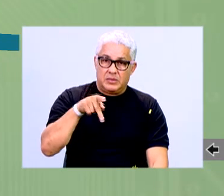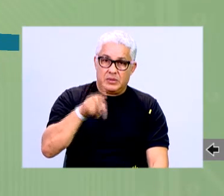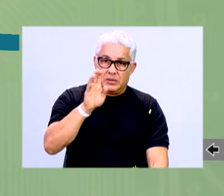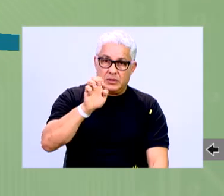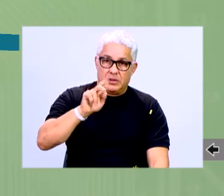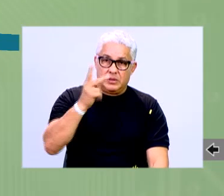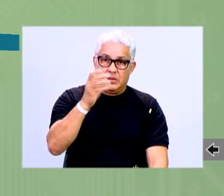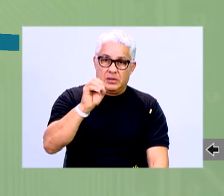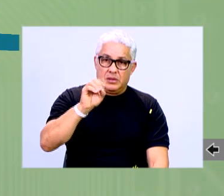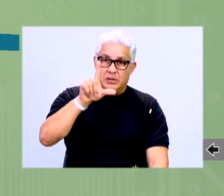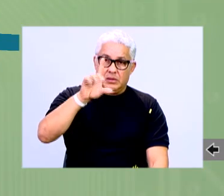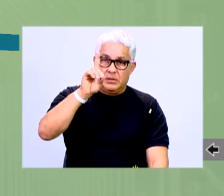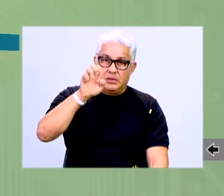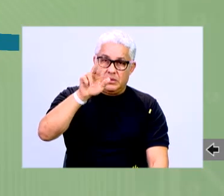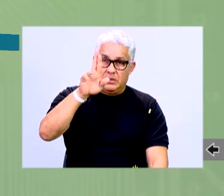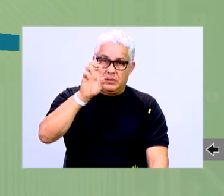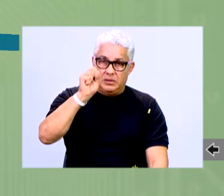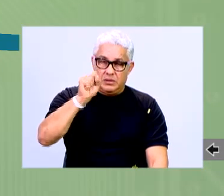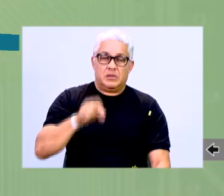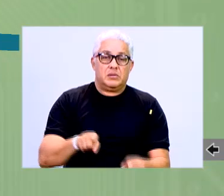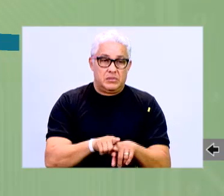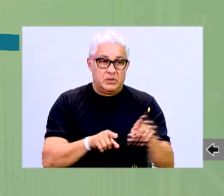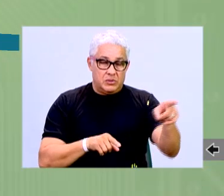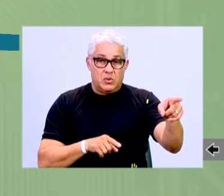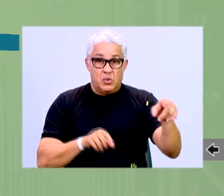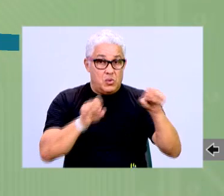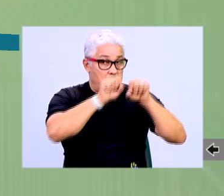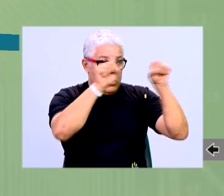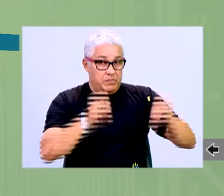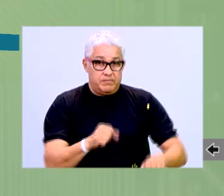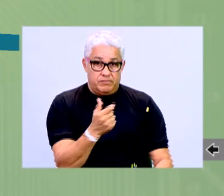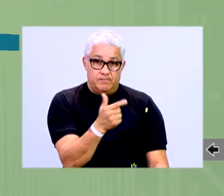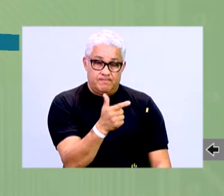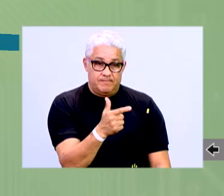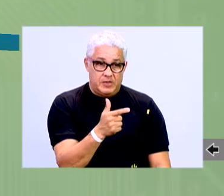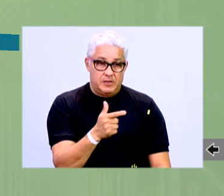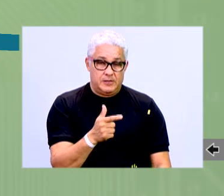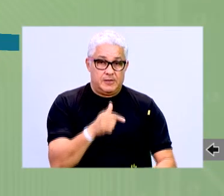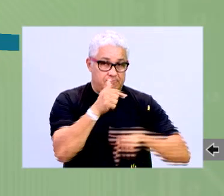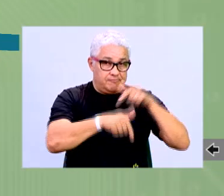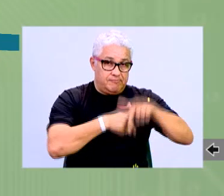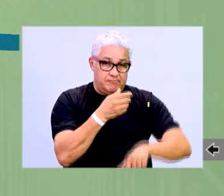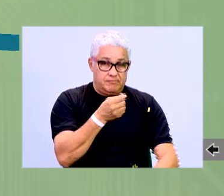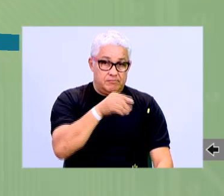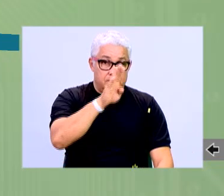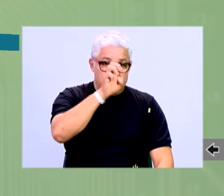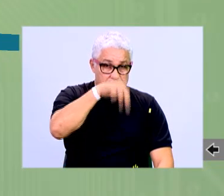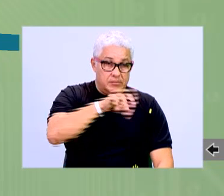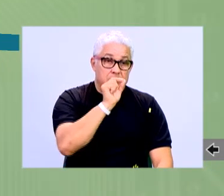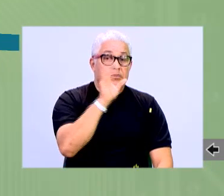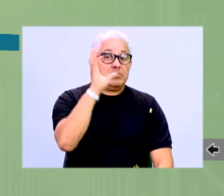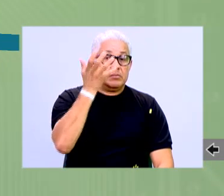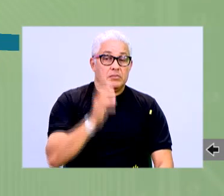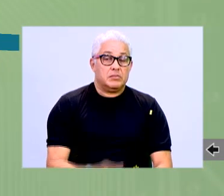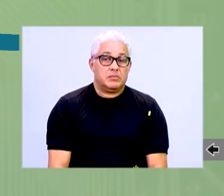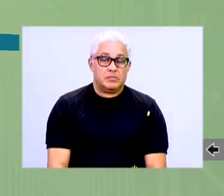Porque, eventualmente, um sistema que não tenha se esse sistema não funcione bem, o que vai